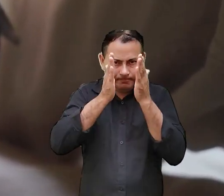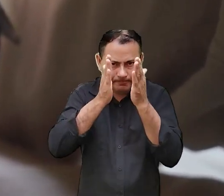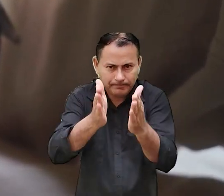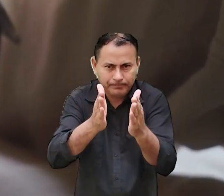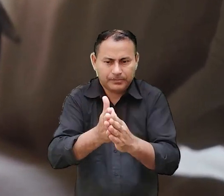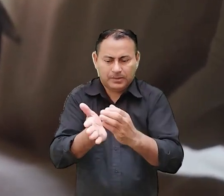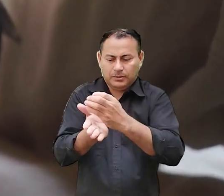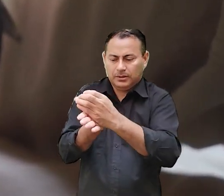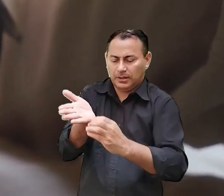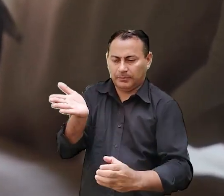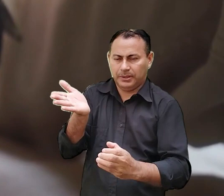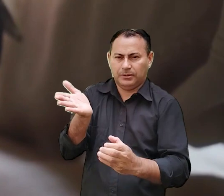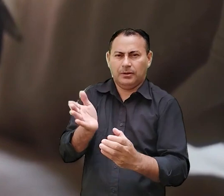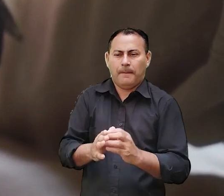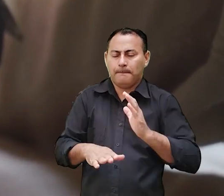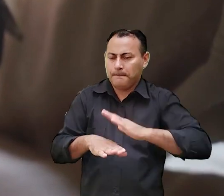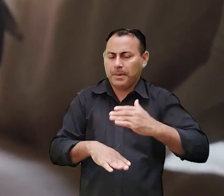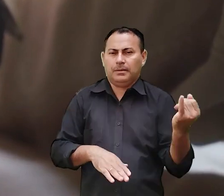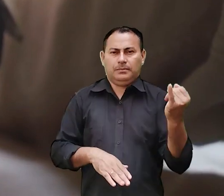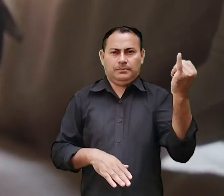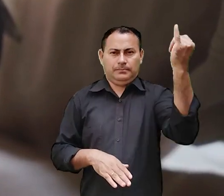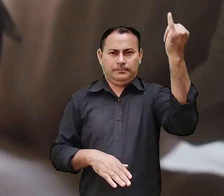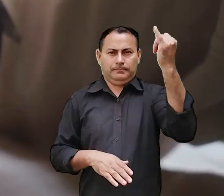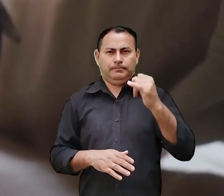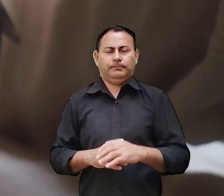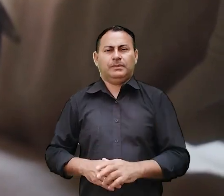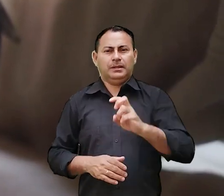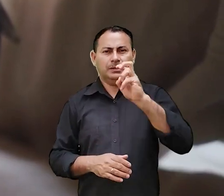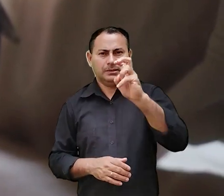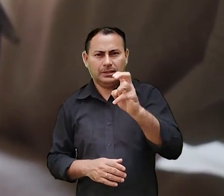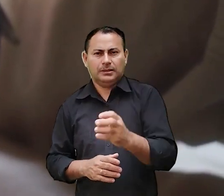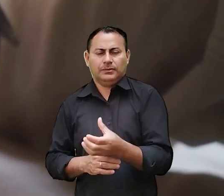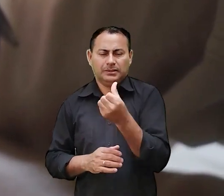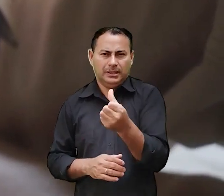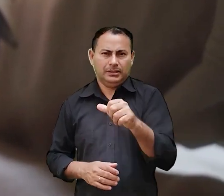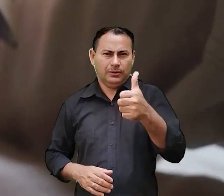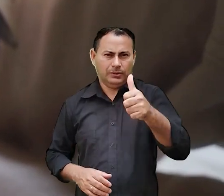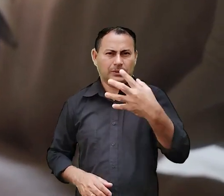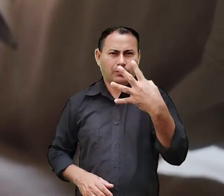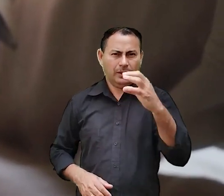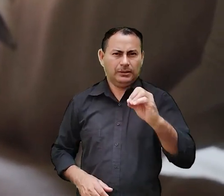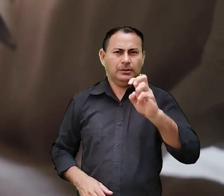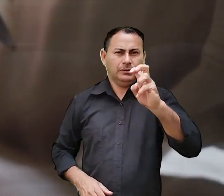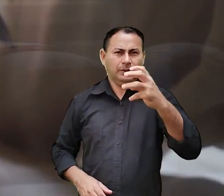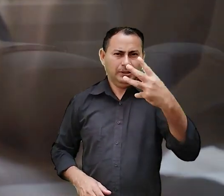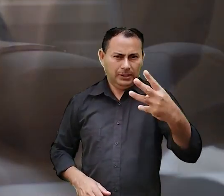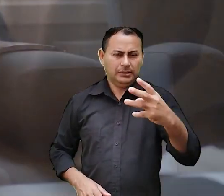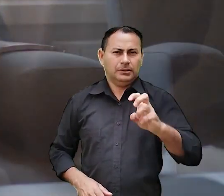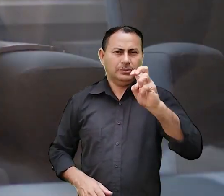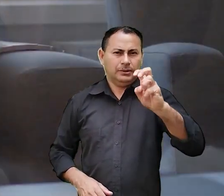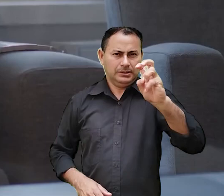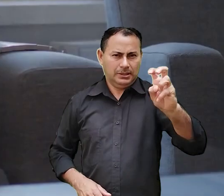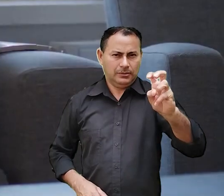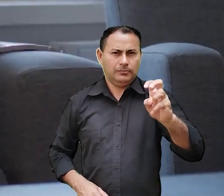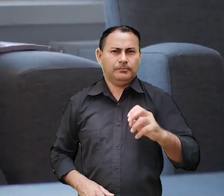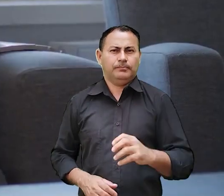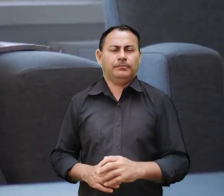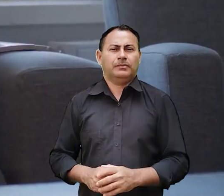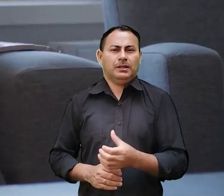nos focalizar nos Capítulos mais importantes sim 6 11 40 53